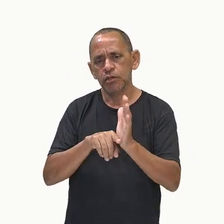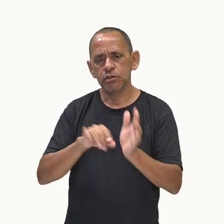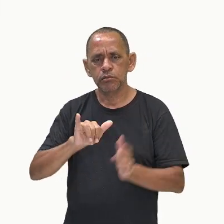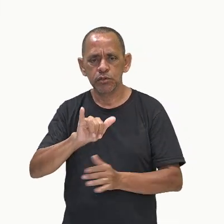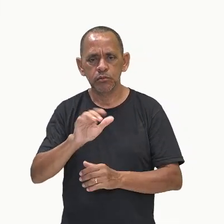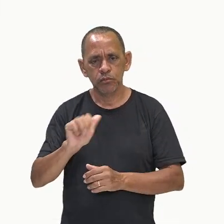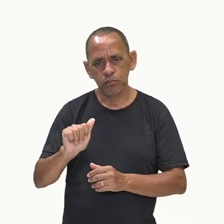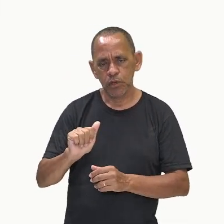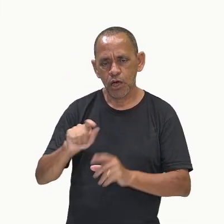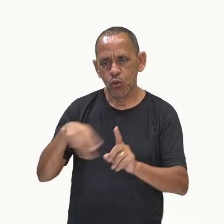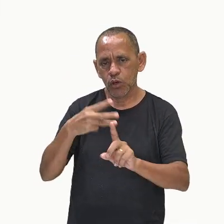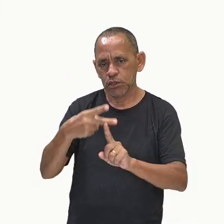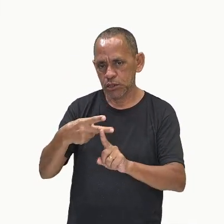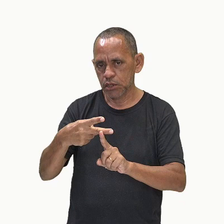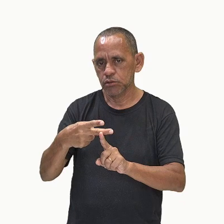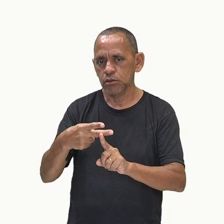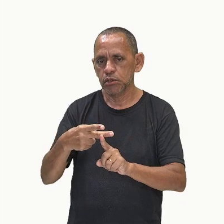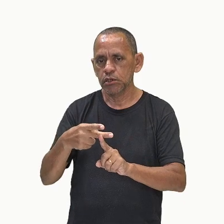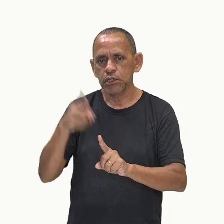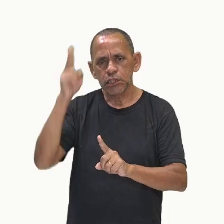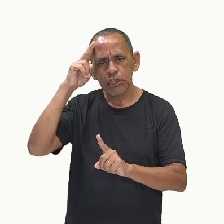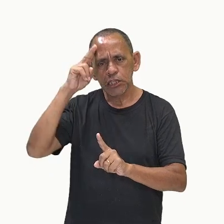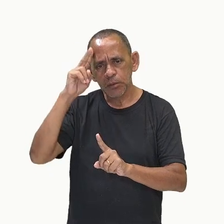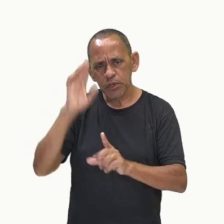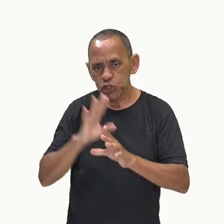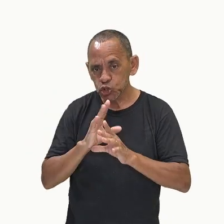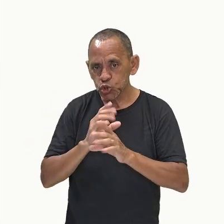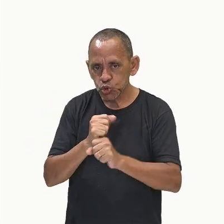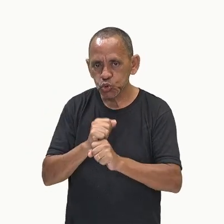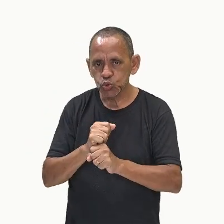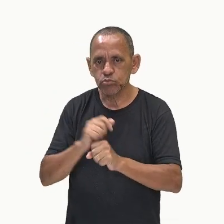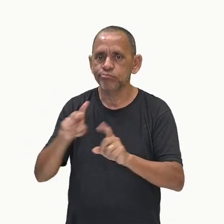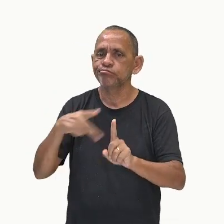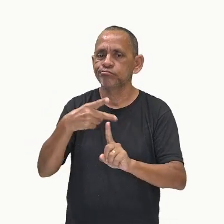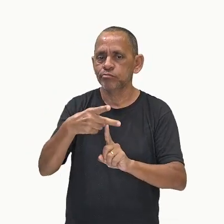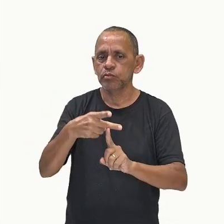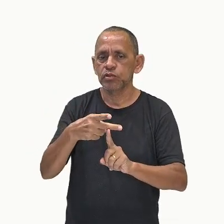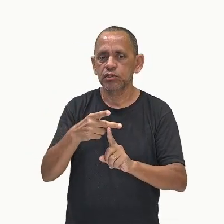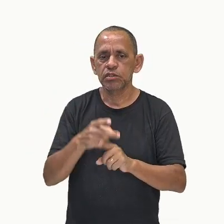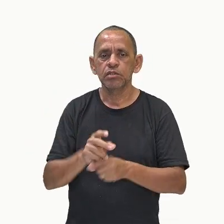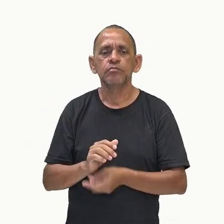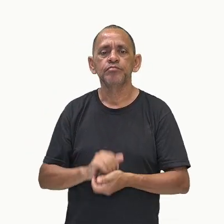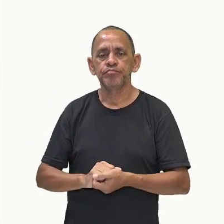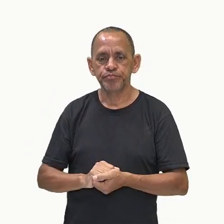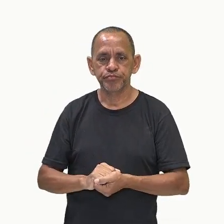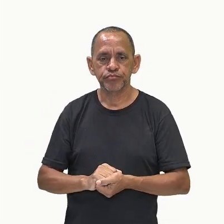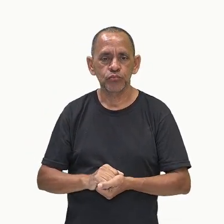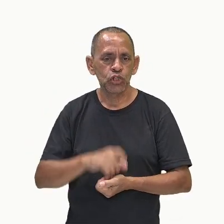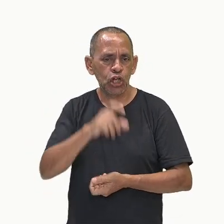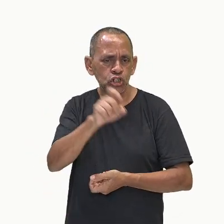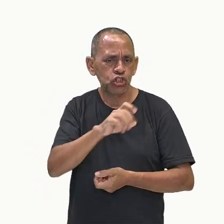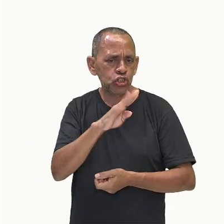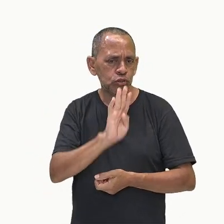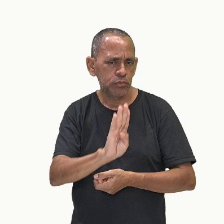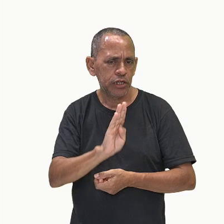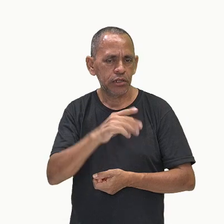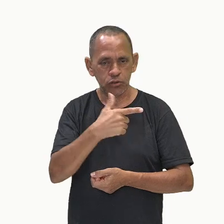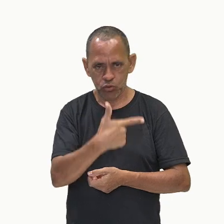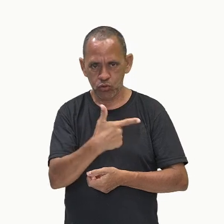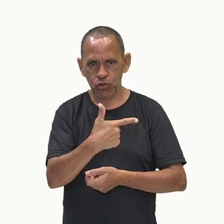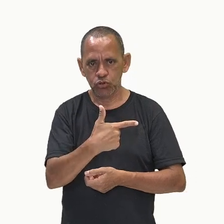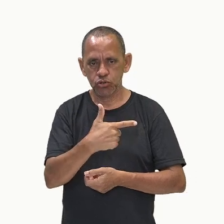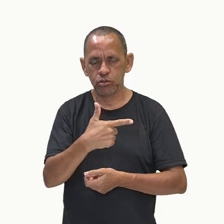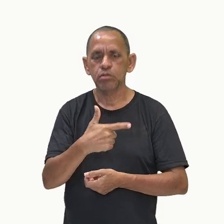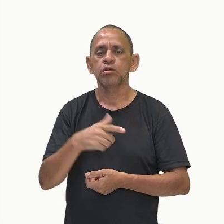quadrado. Muito bem. Quem é xb? xb é 2. Quem é xa? xa também é